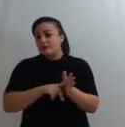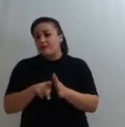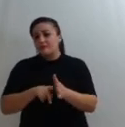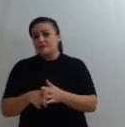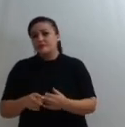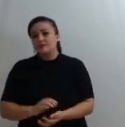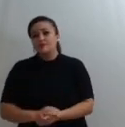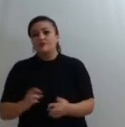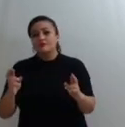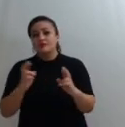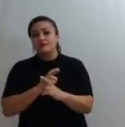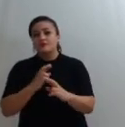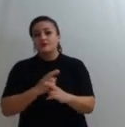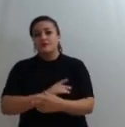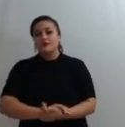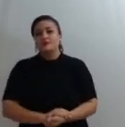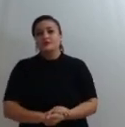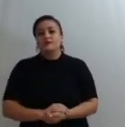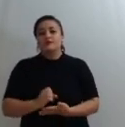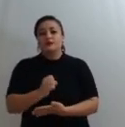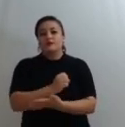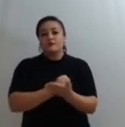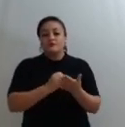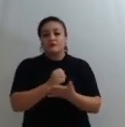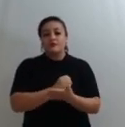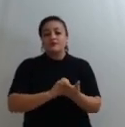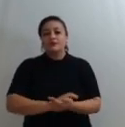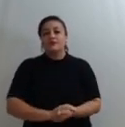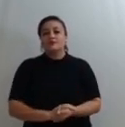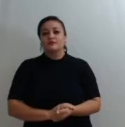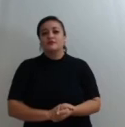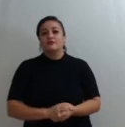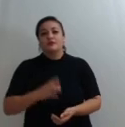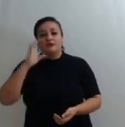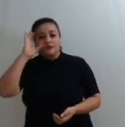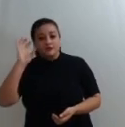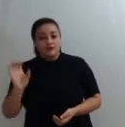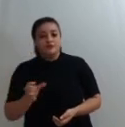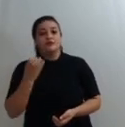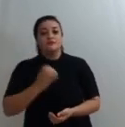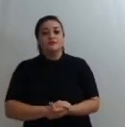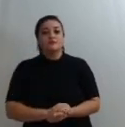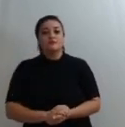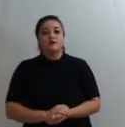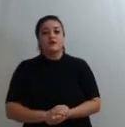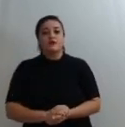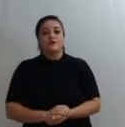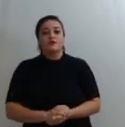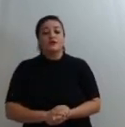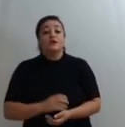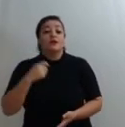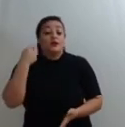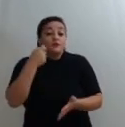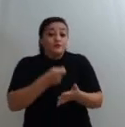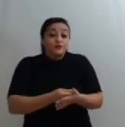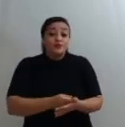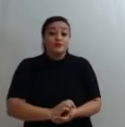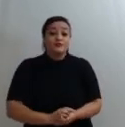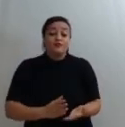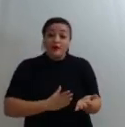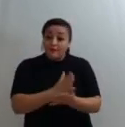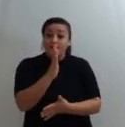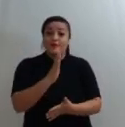à fundamentação da decisão que autorizou a quebra de sigilo, a problema